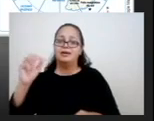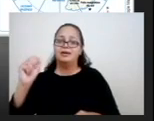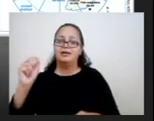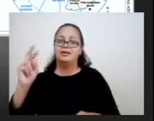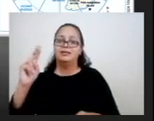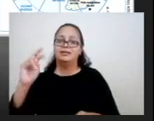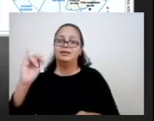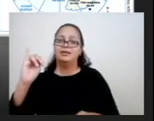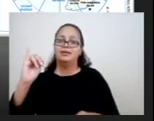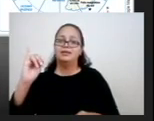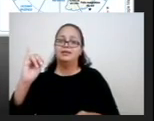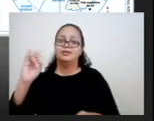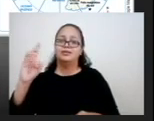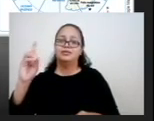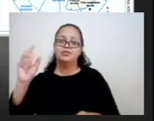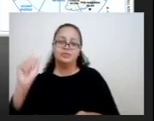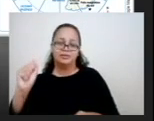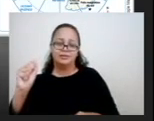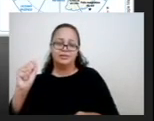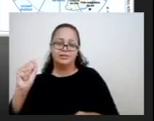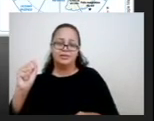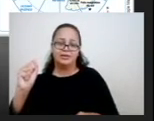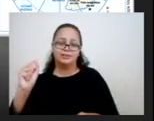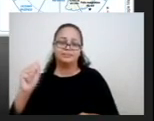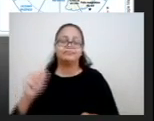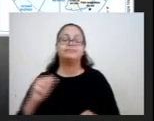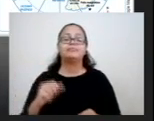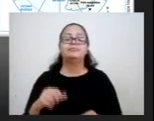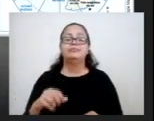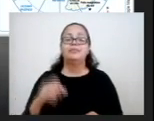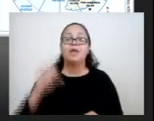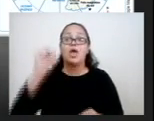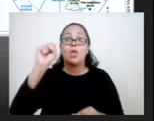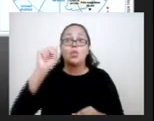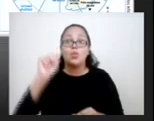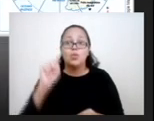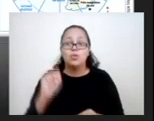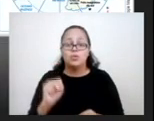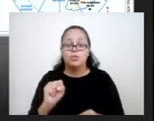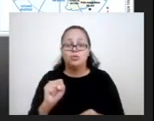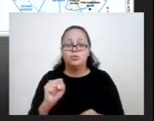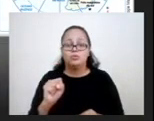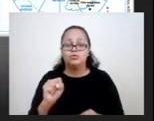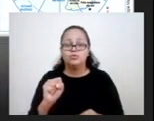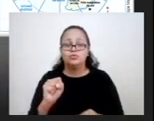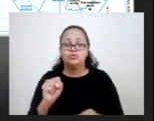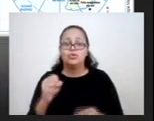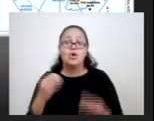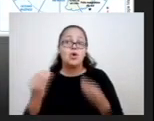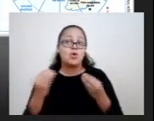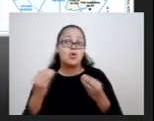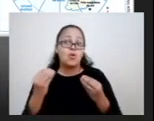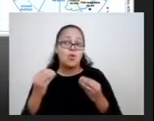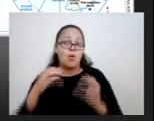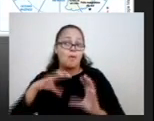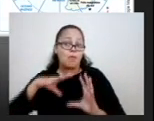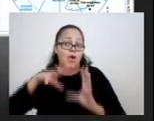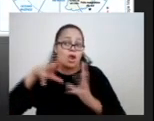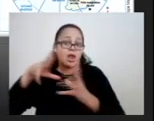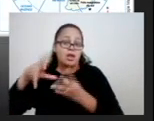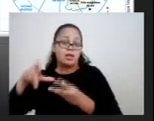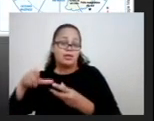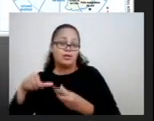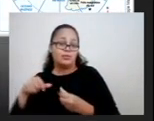aqui, né, justamente o polo sul do mundo. Então, é uma visualização de como que é o mundo, né, seria